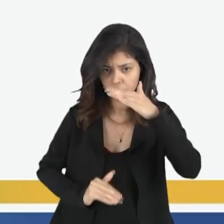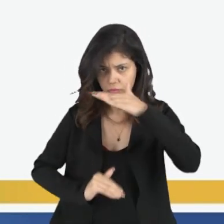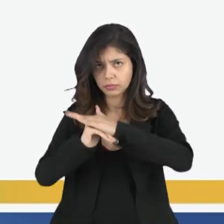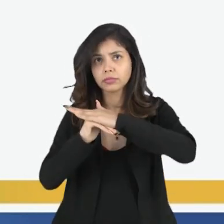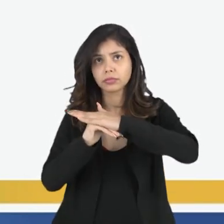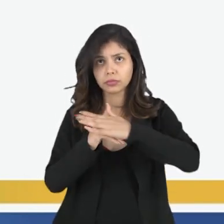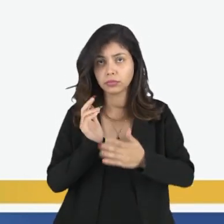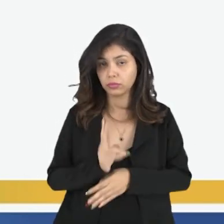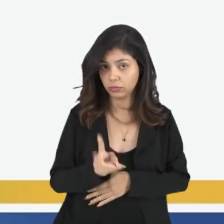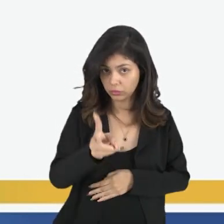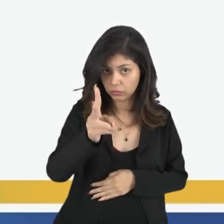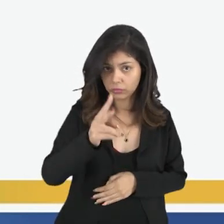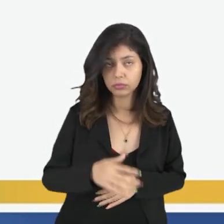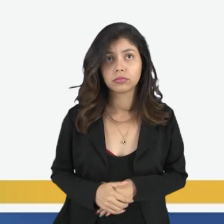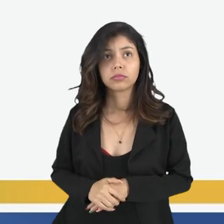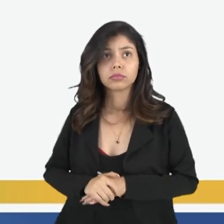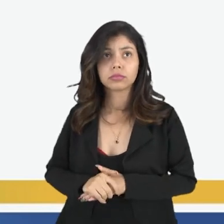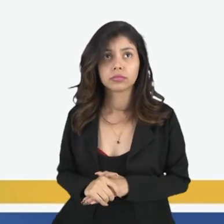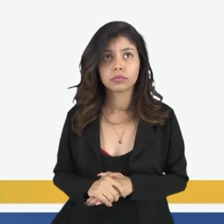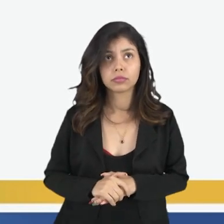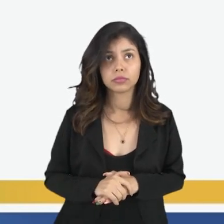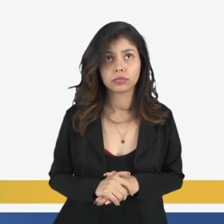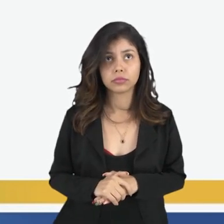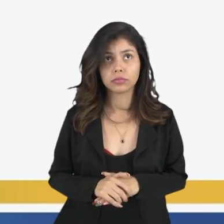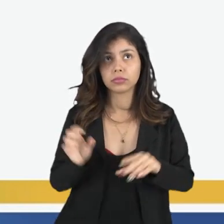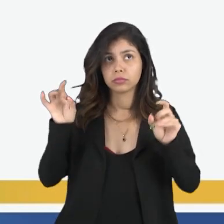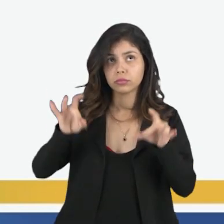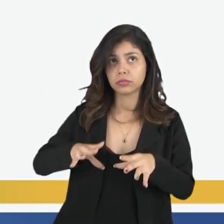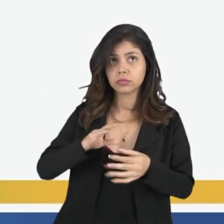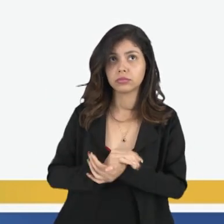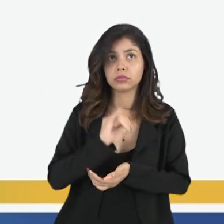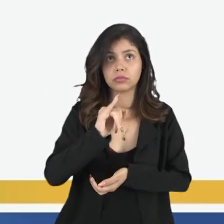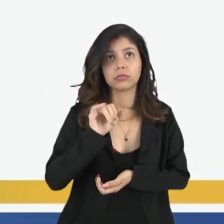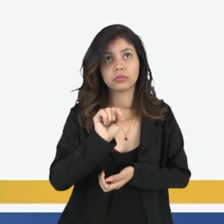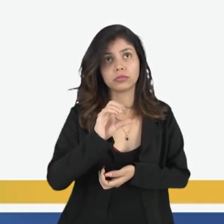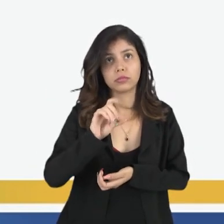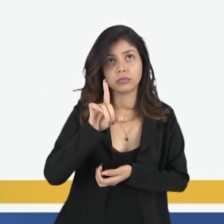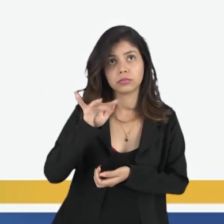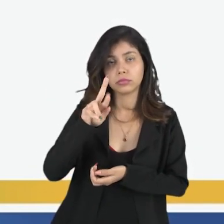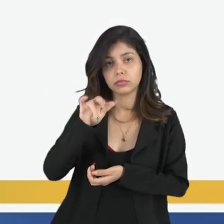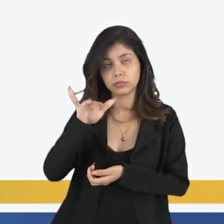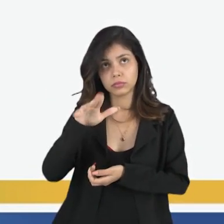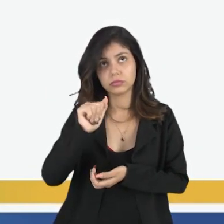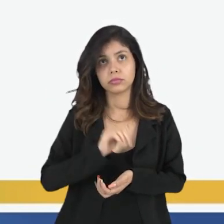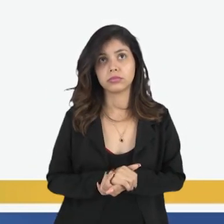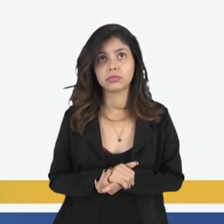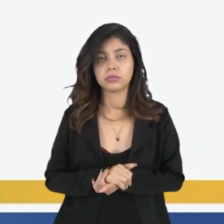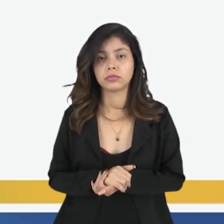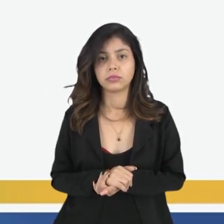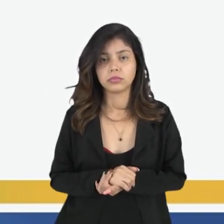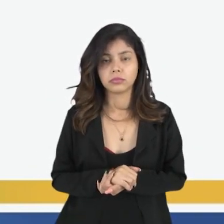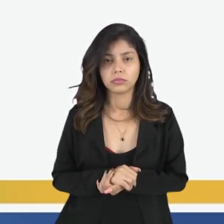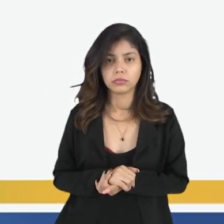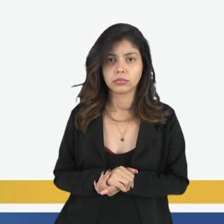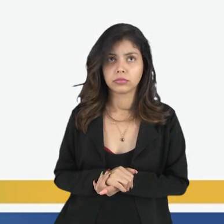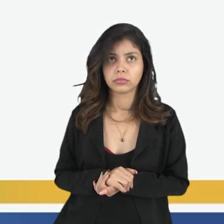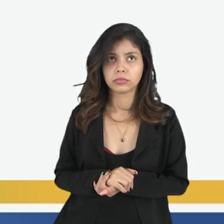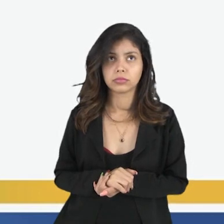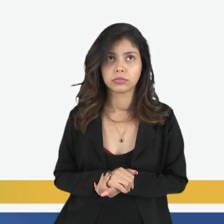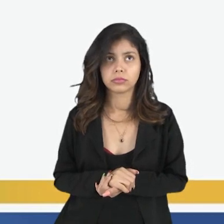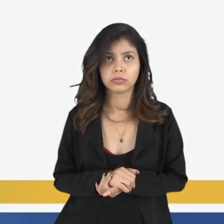pressão permanece constante, e, por último, nós temos a transformação isovolumétrica,